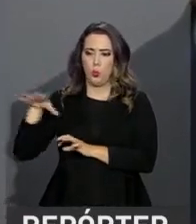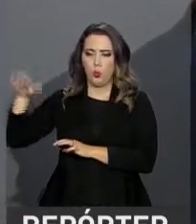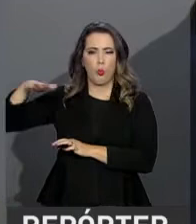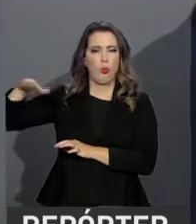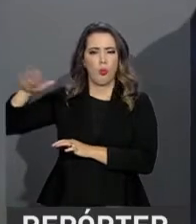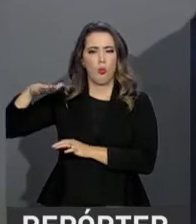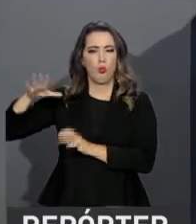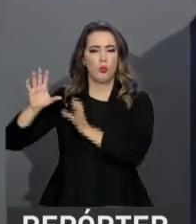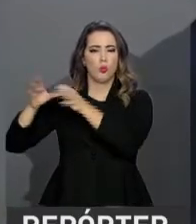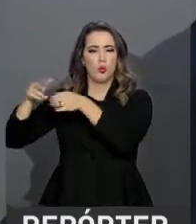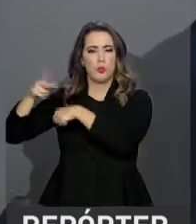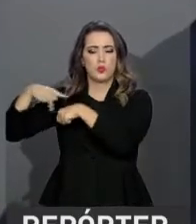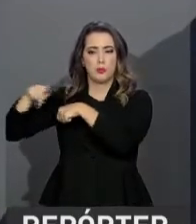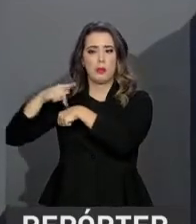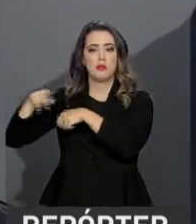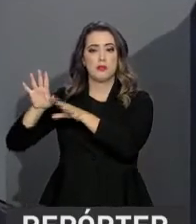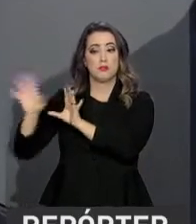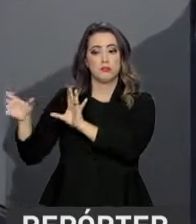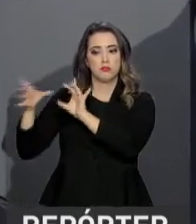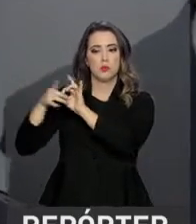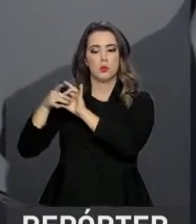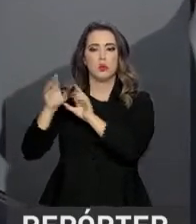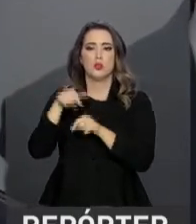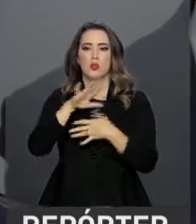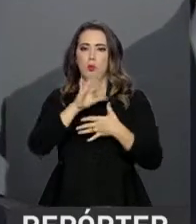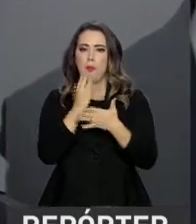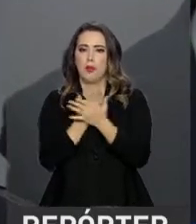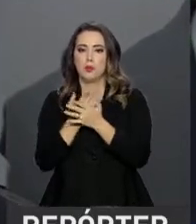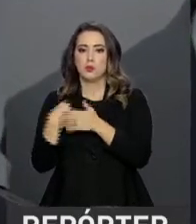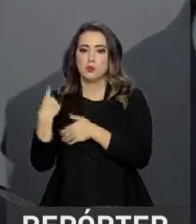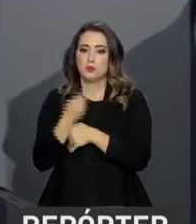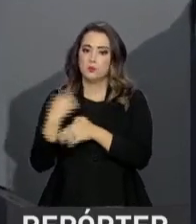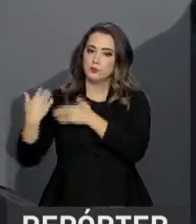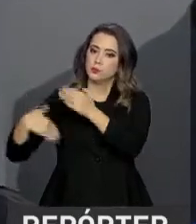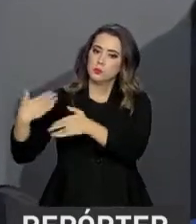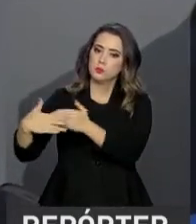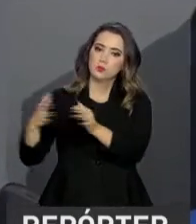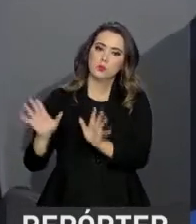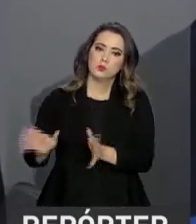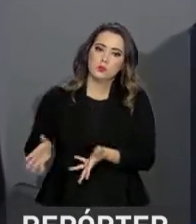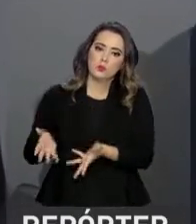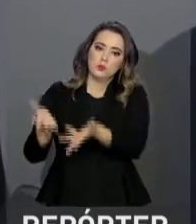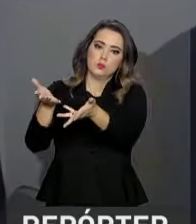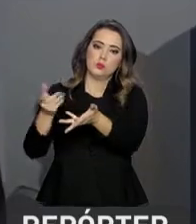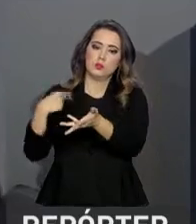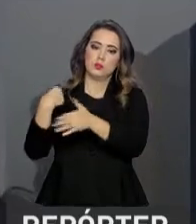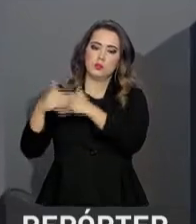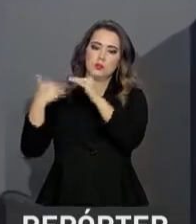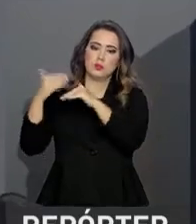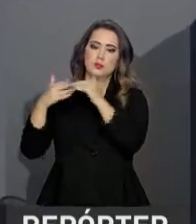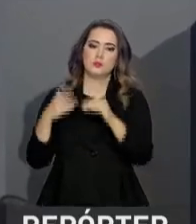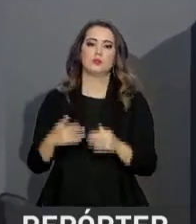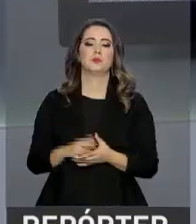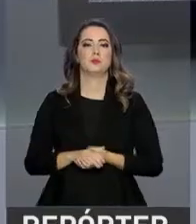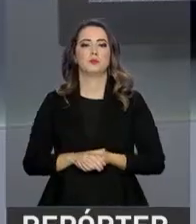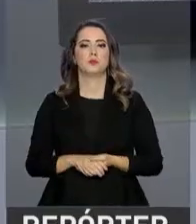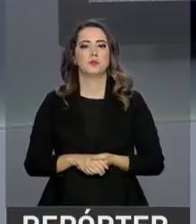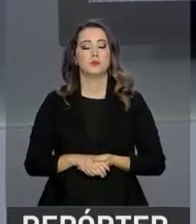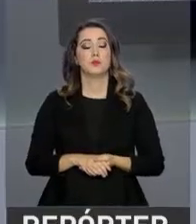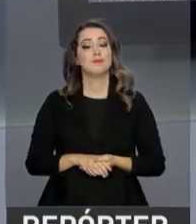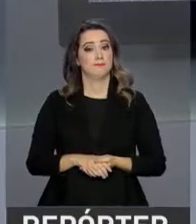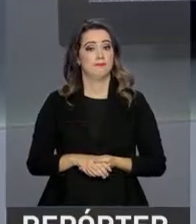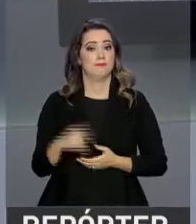resultado da cúpula das américas é eu percebo que a partir de hoje nós vamos é incentivar muito e cresceu muito nessa história